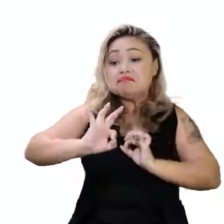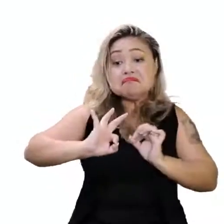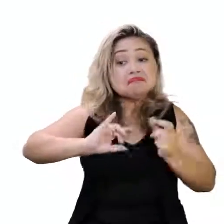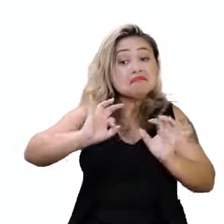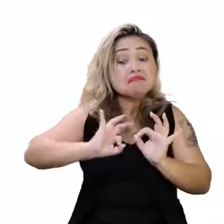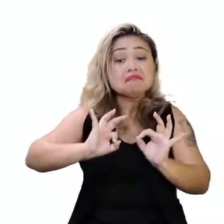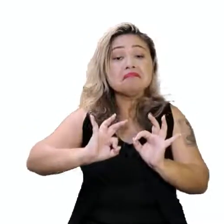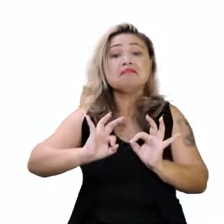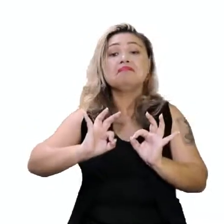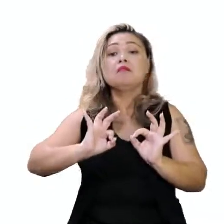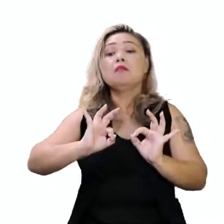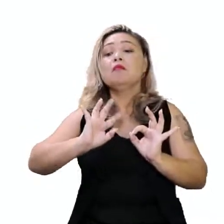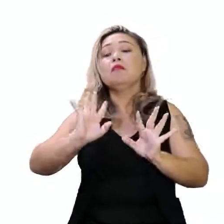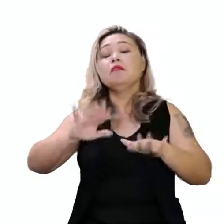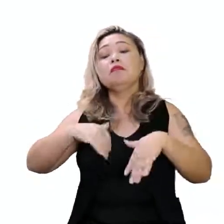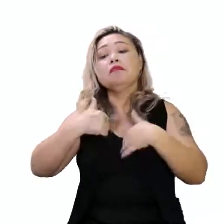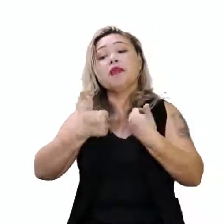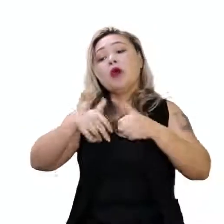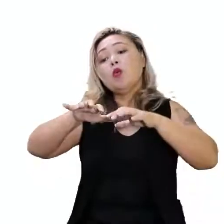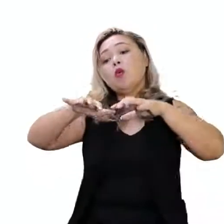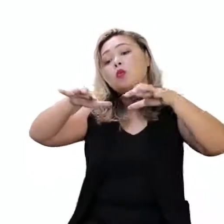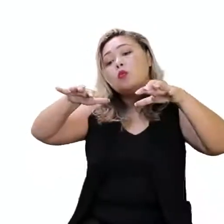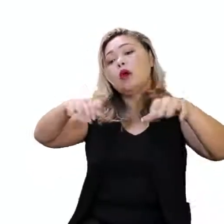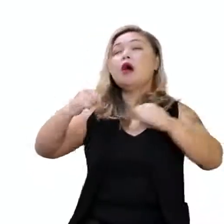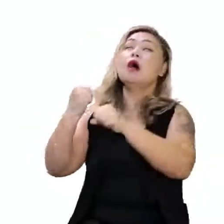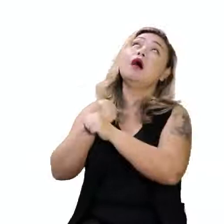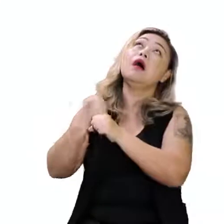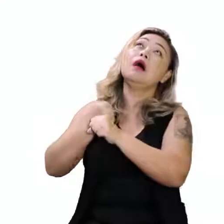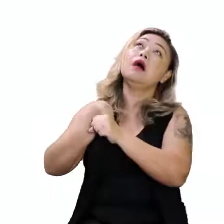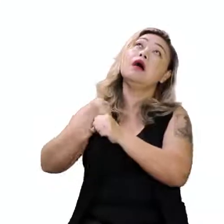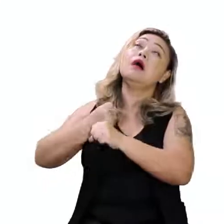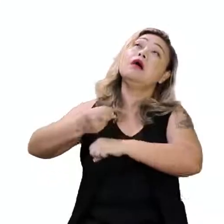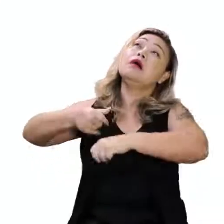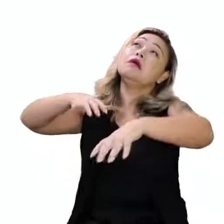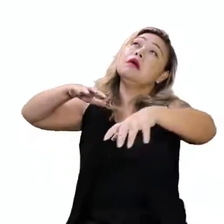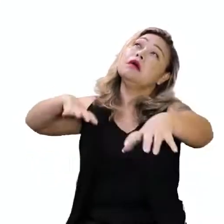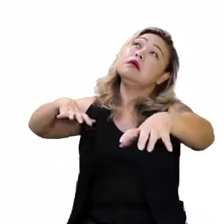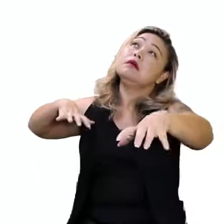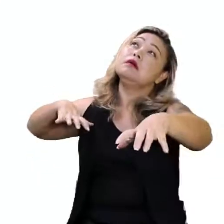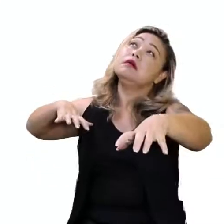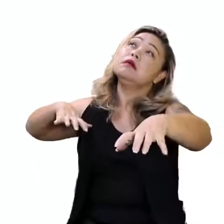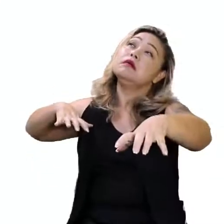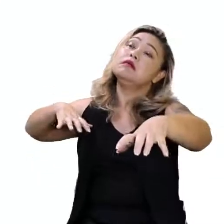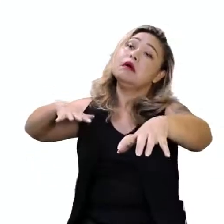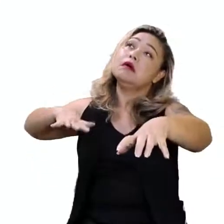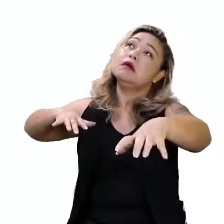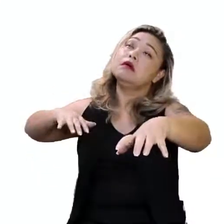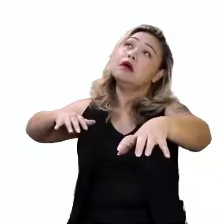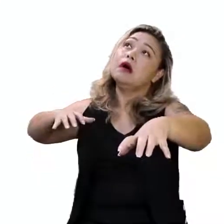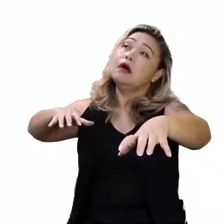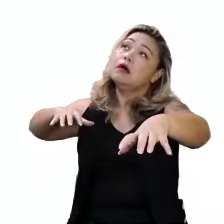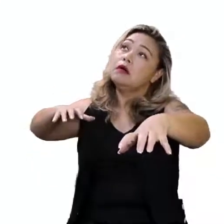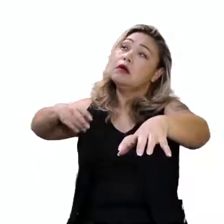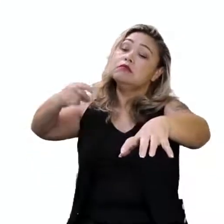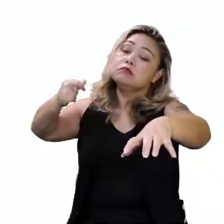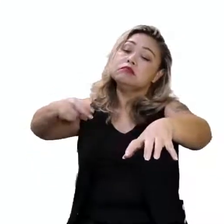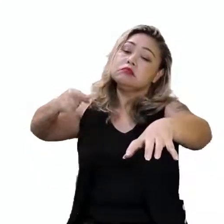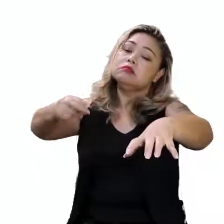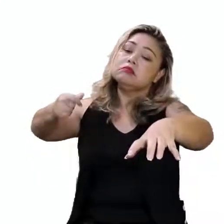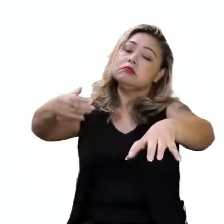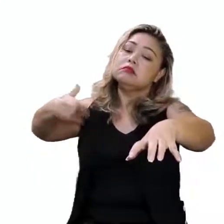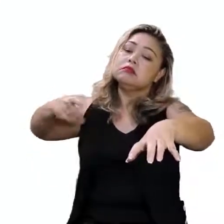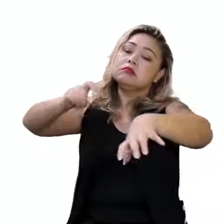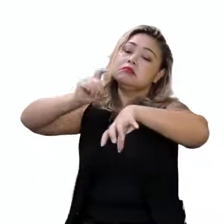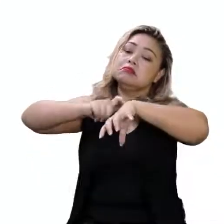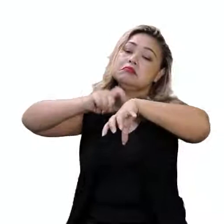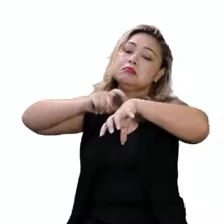isolamento geográfico, quanto tempo, quantos anos essas espécies ficaram isoladas. Se ficou muito tempo,